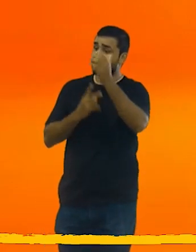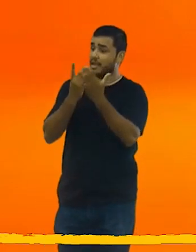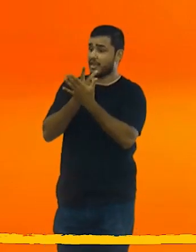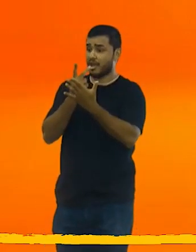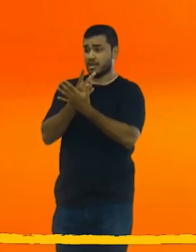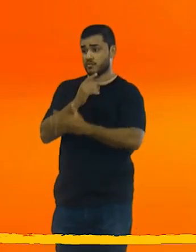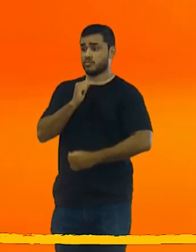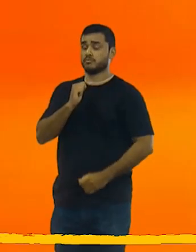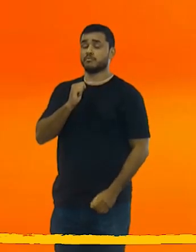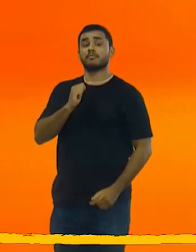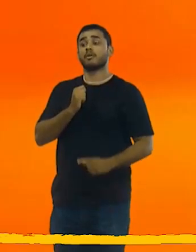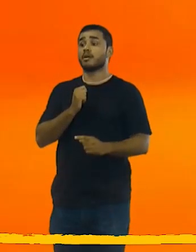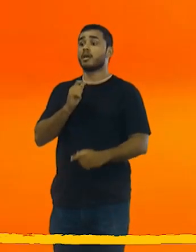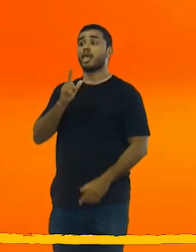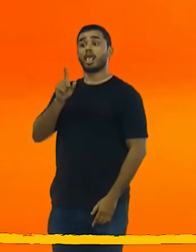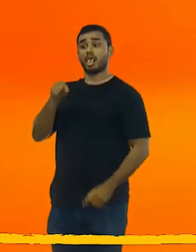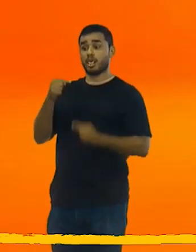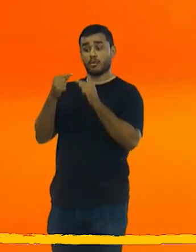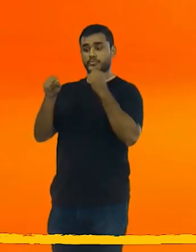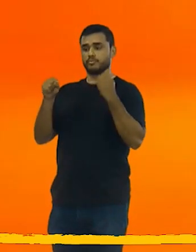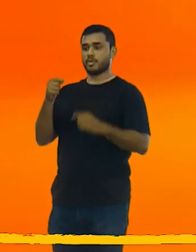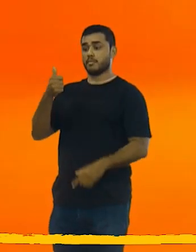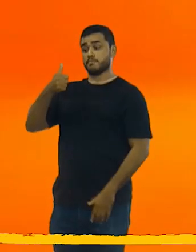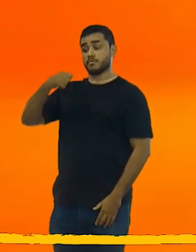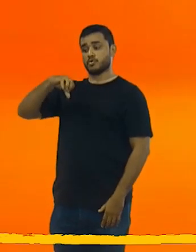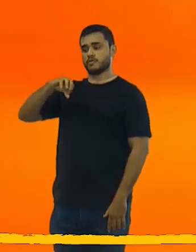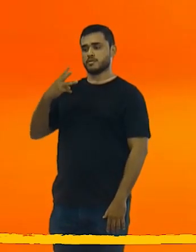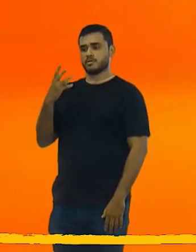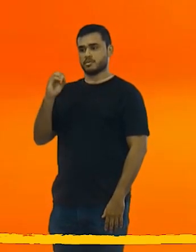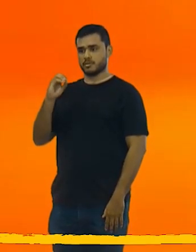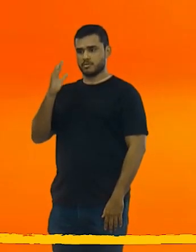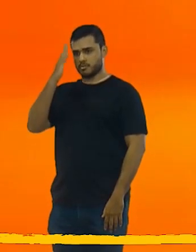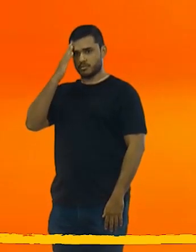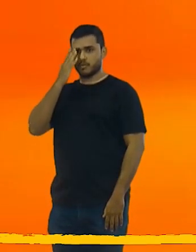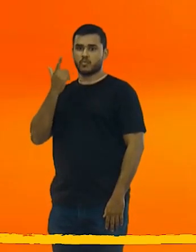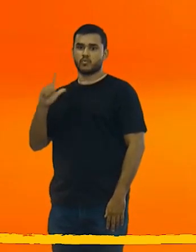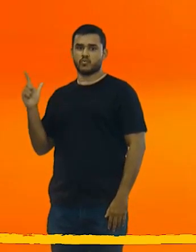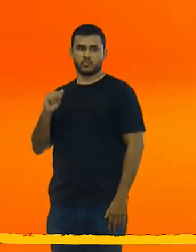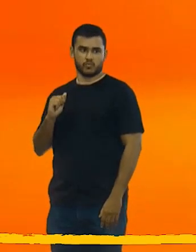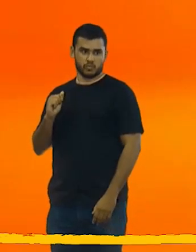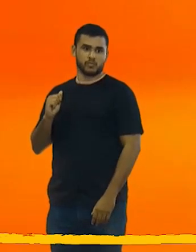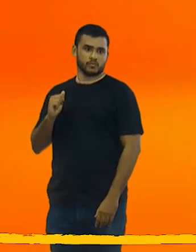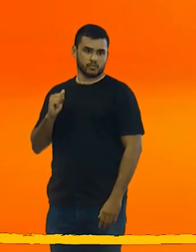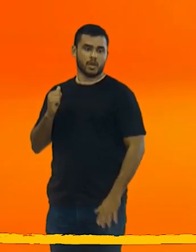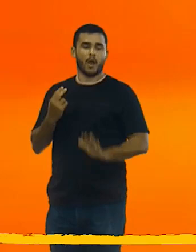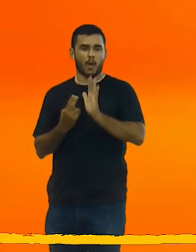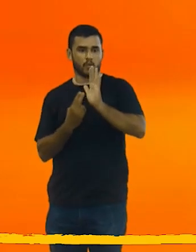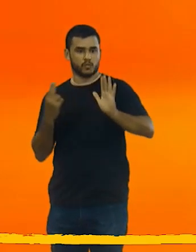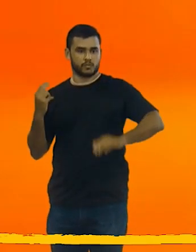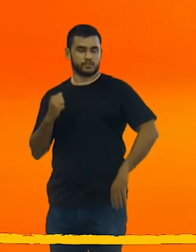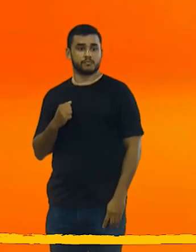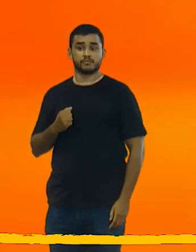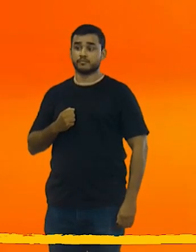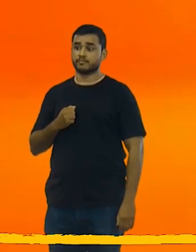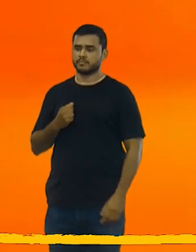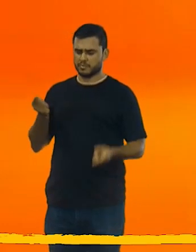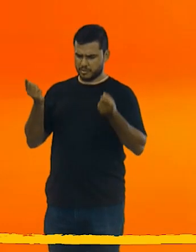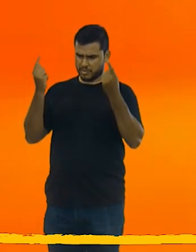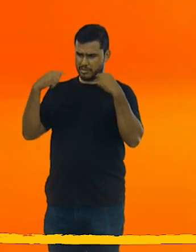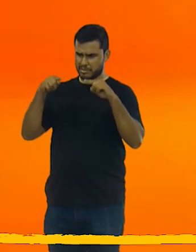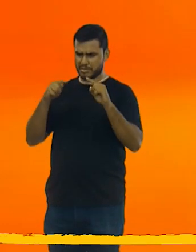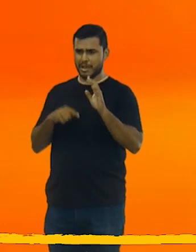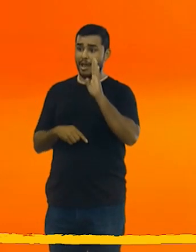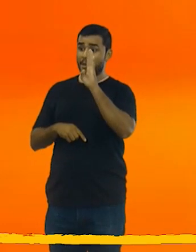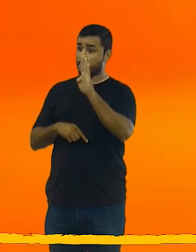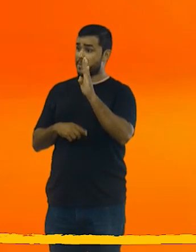30, do Graciliano Ramos e da Raquel de Queiroz. Se eu estivesse falando do